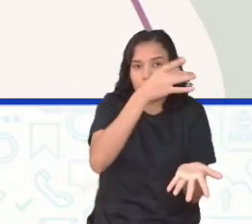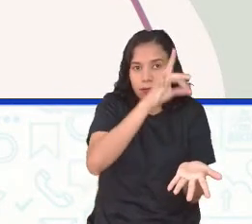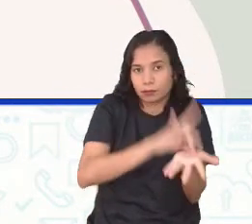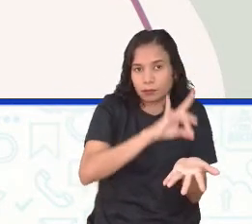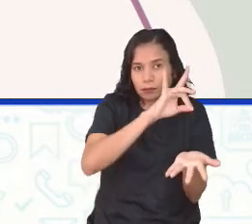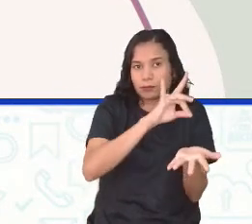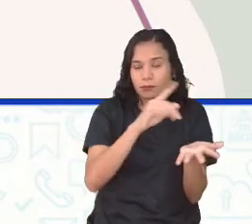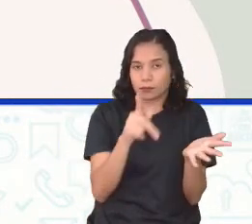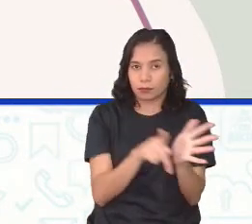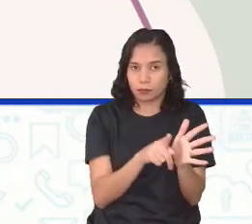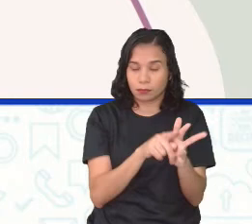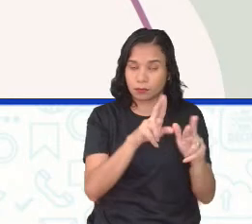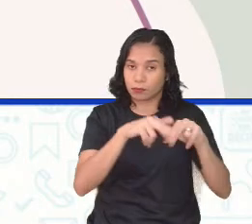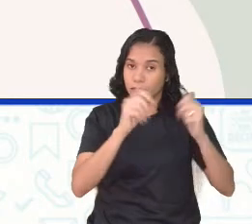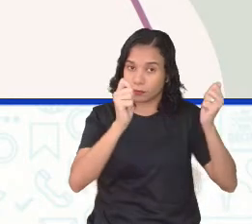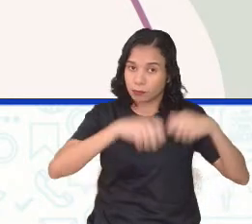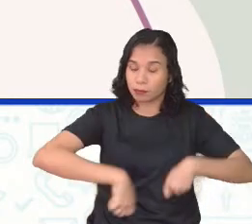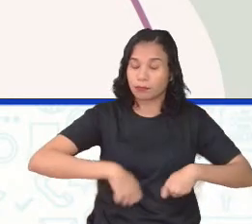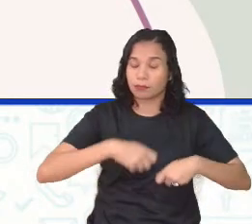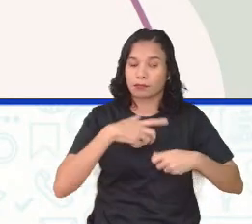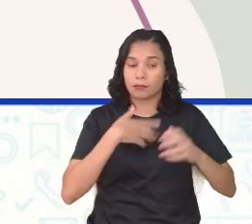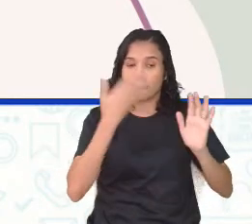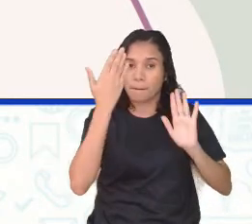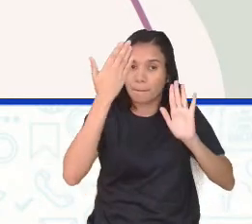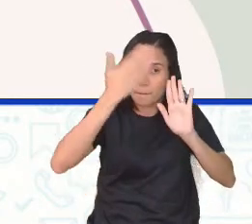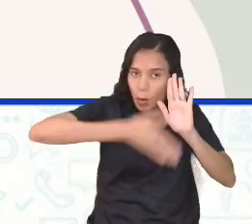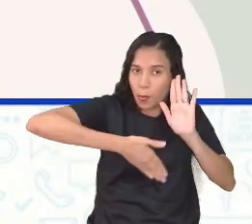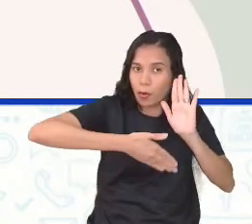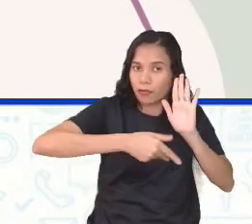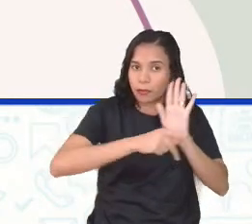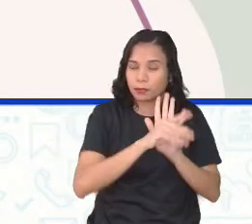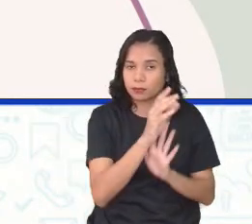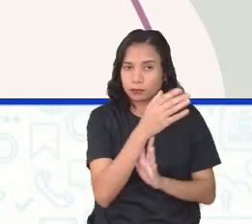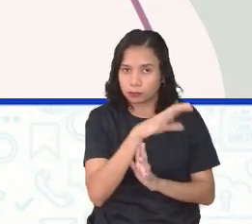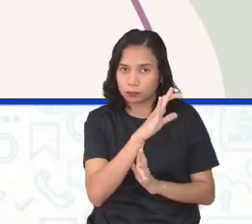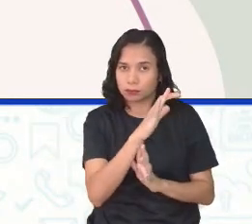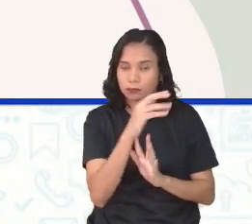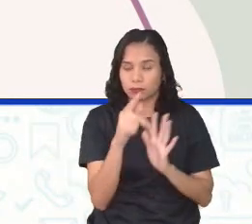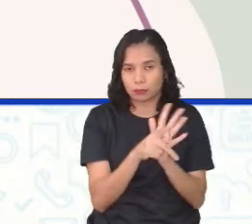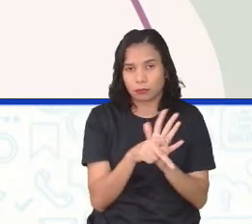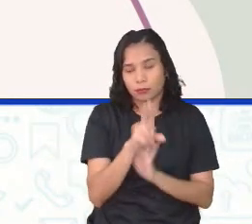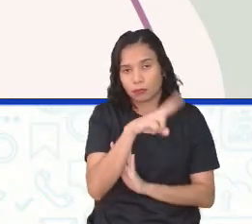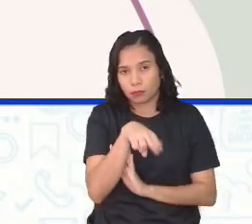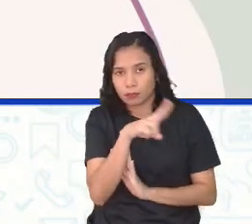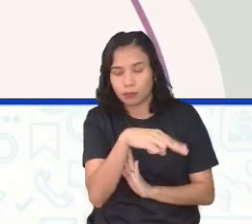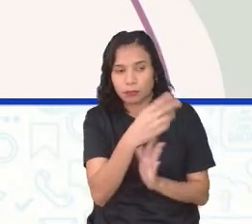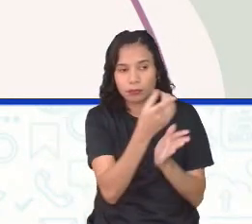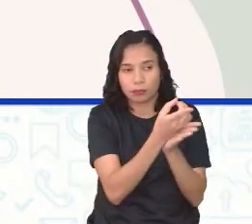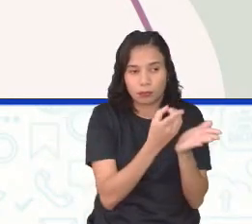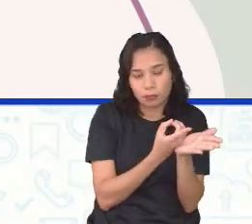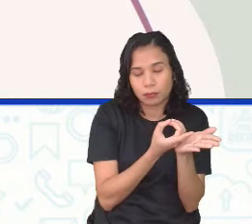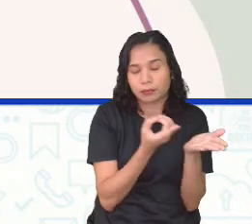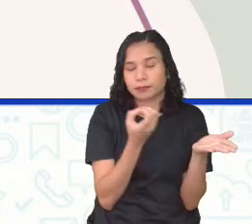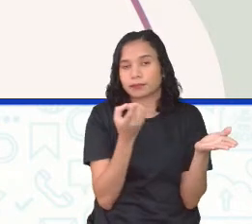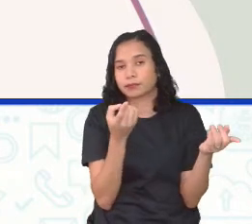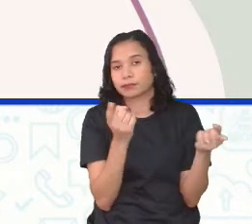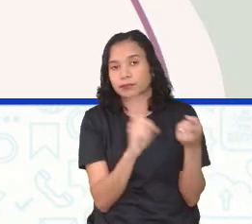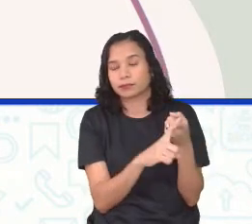acontecimento, logo pode ser comprovado de alguma maneira, seja através de